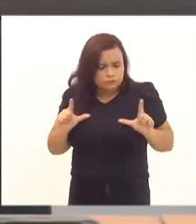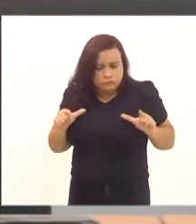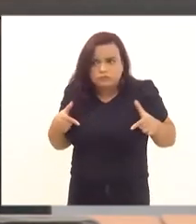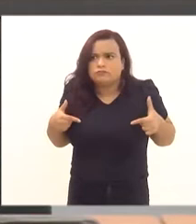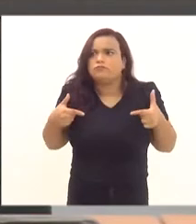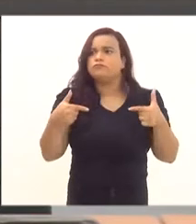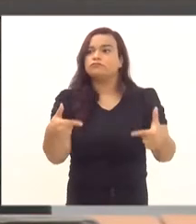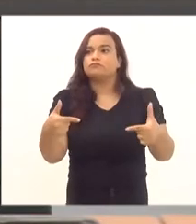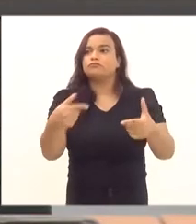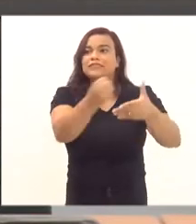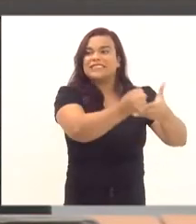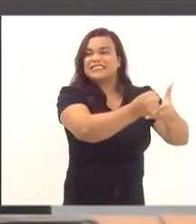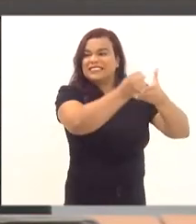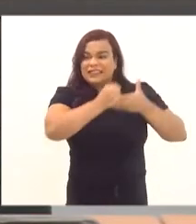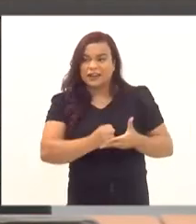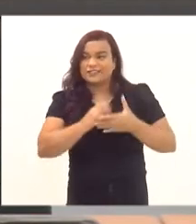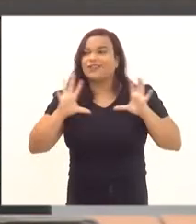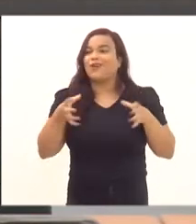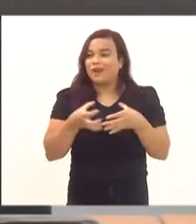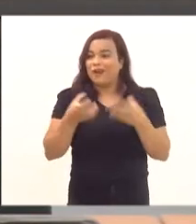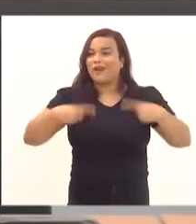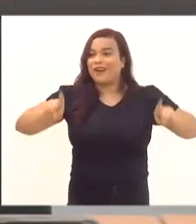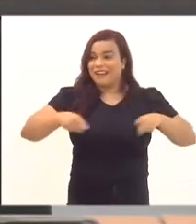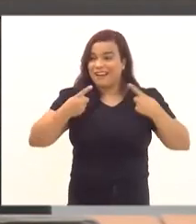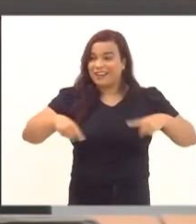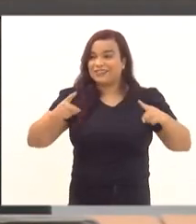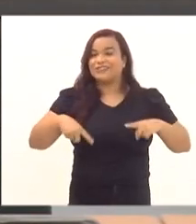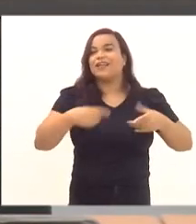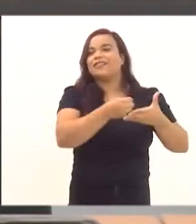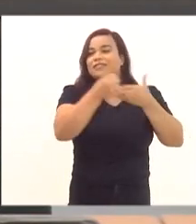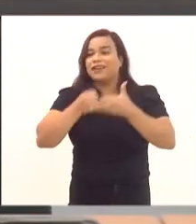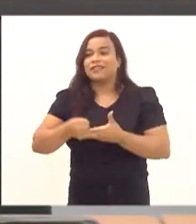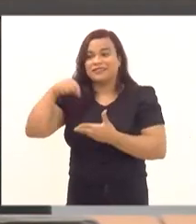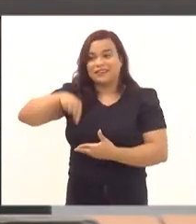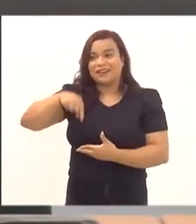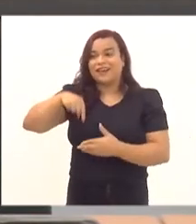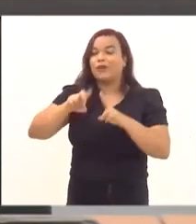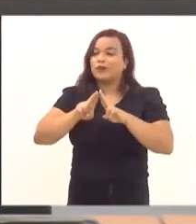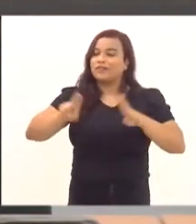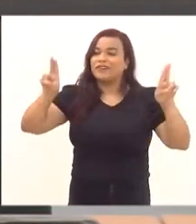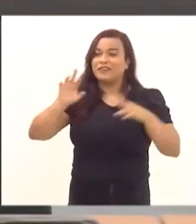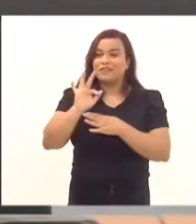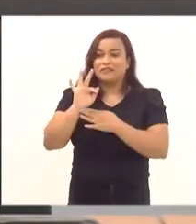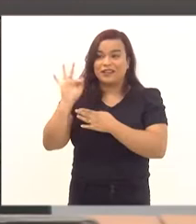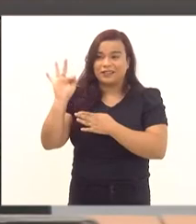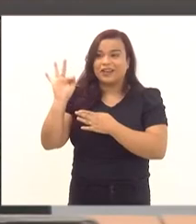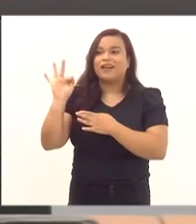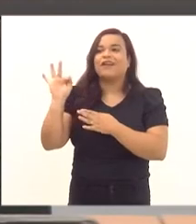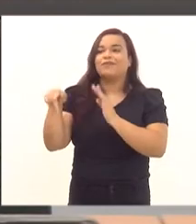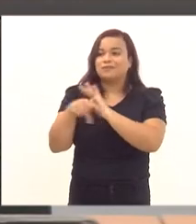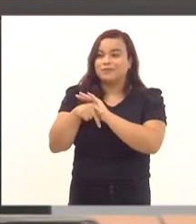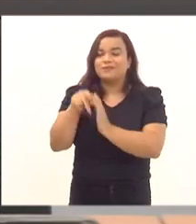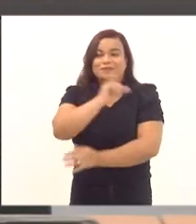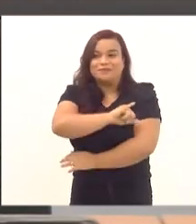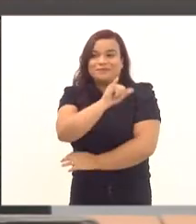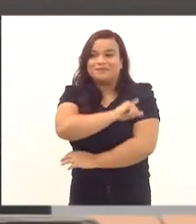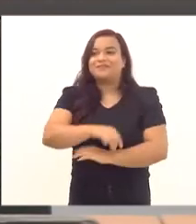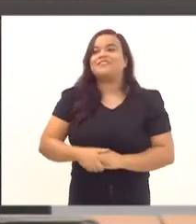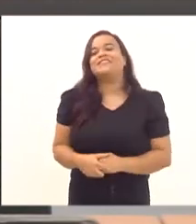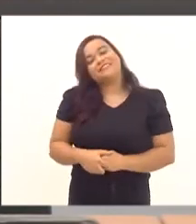a trazer toda a orquestra da Universidade Federal Fluminense então a festa Sinfônica Nacional da UFF é